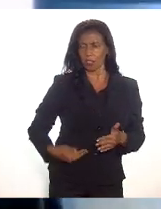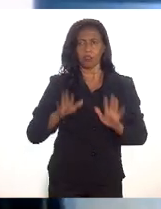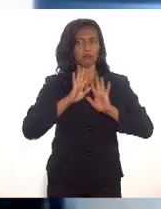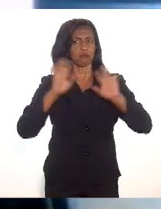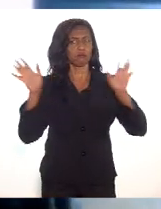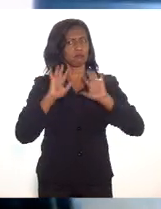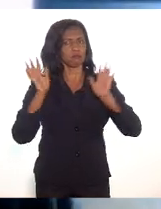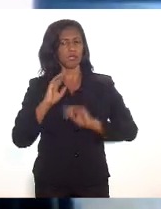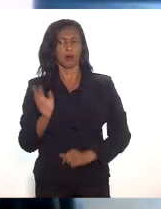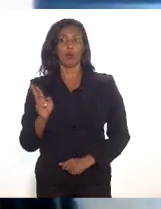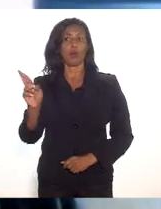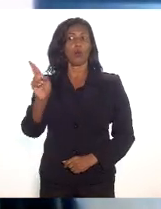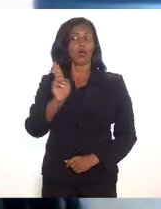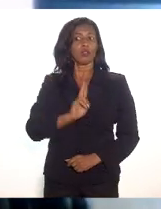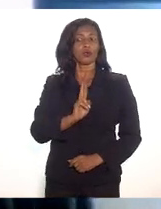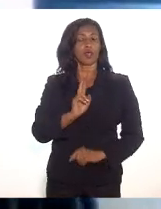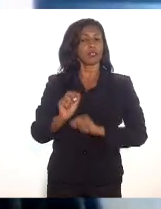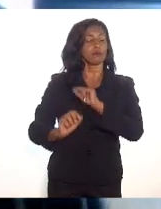o resultado